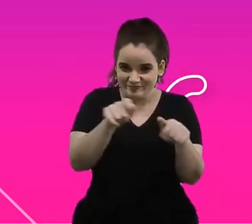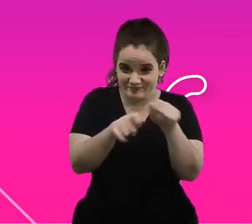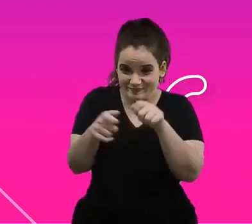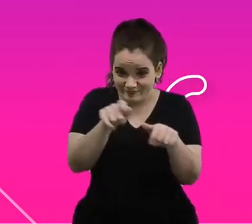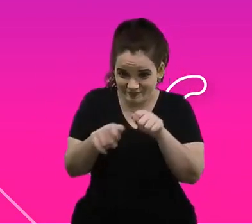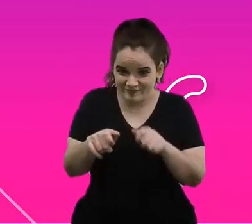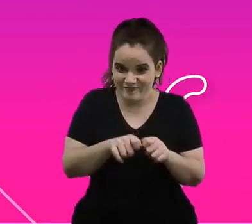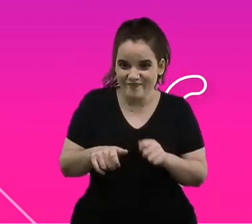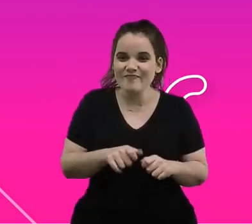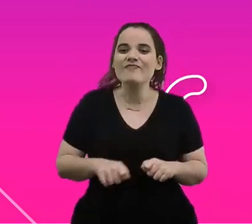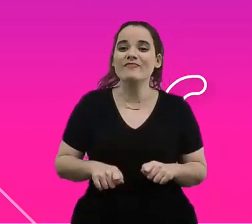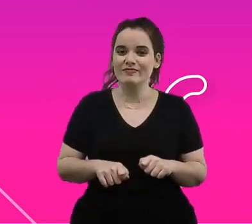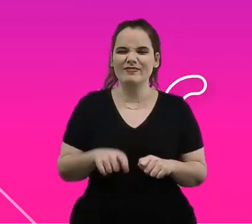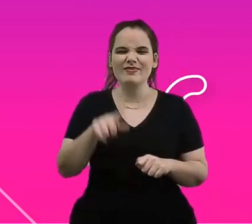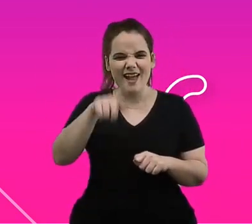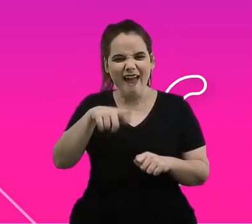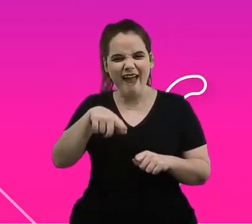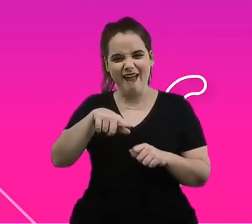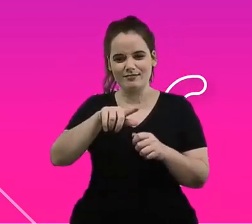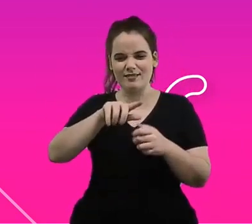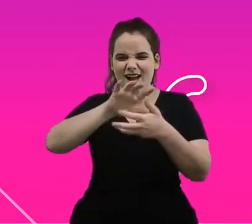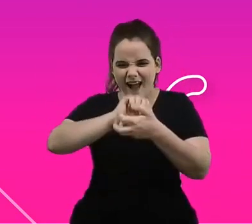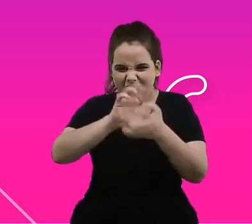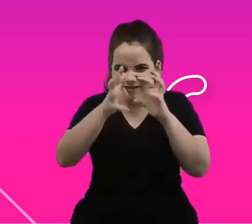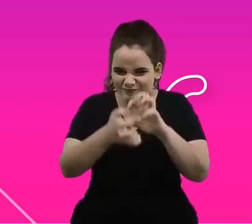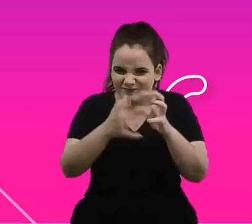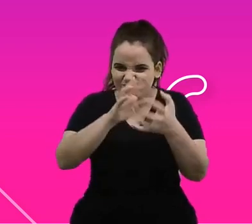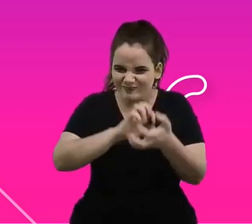compartilhar essa iniciativa.